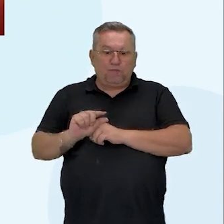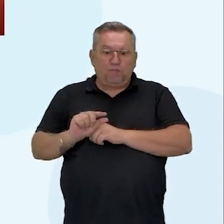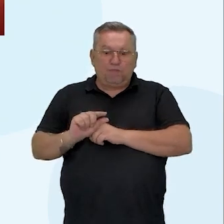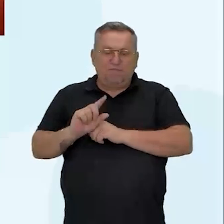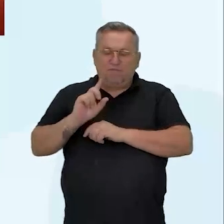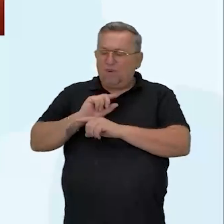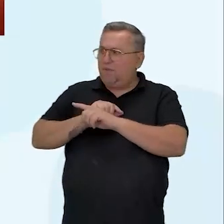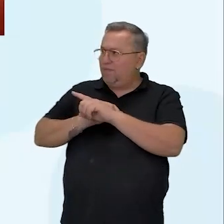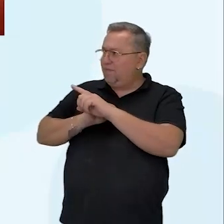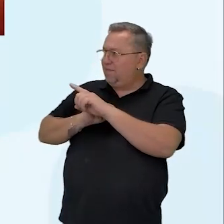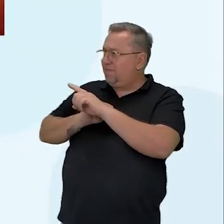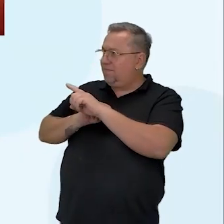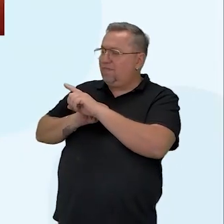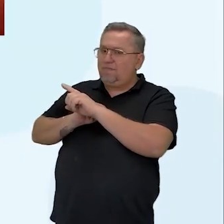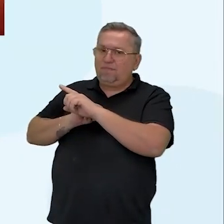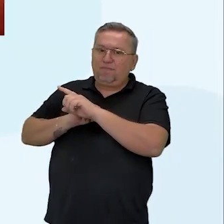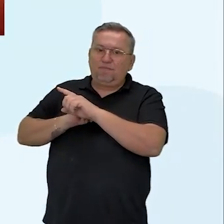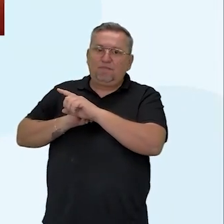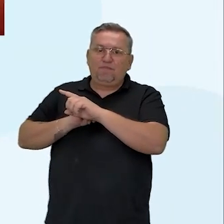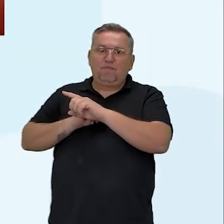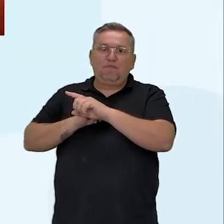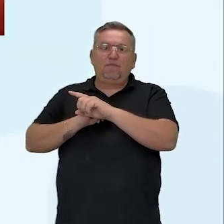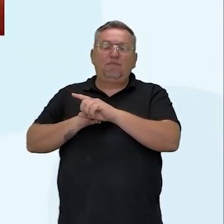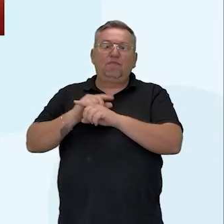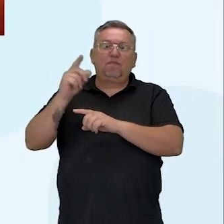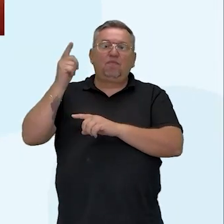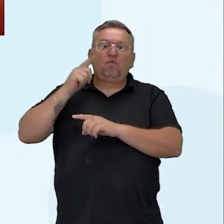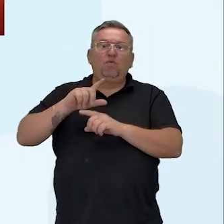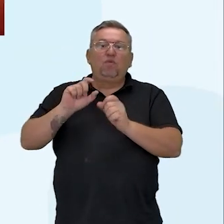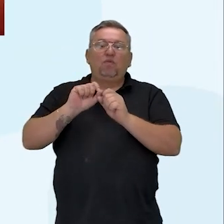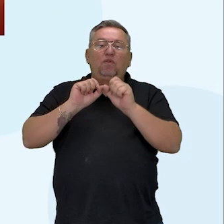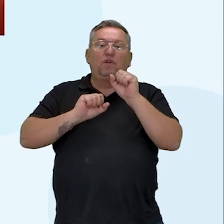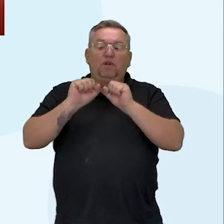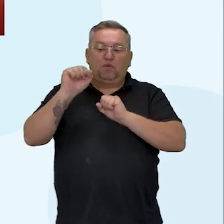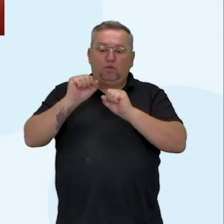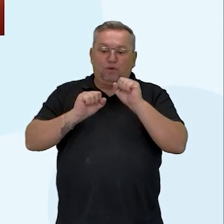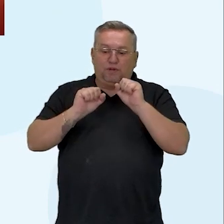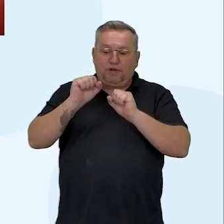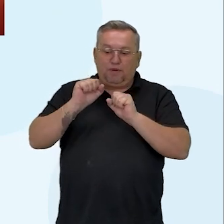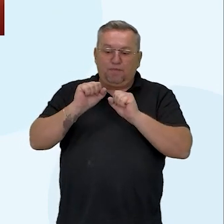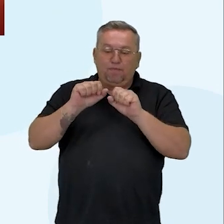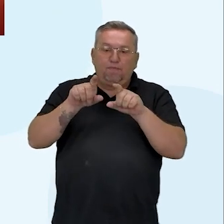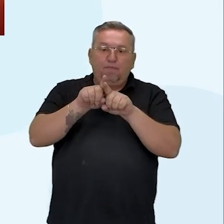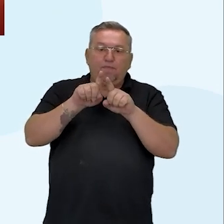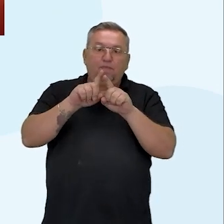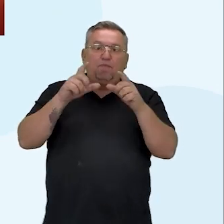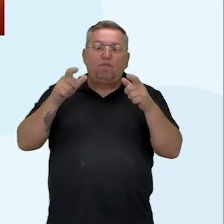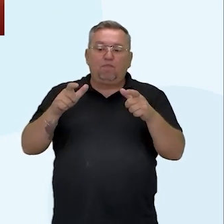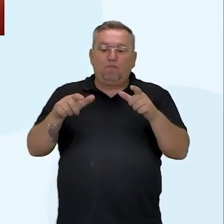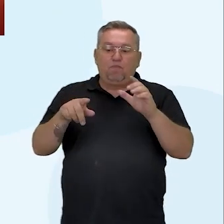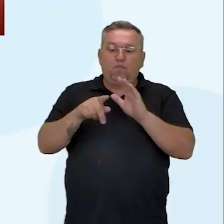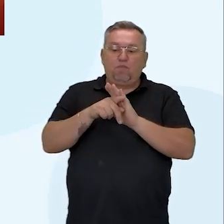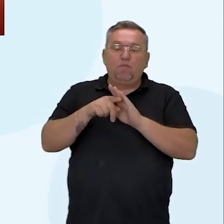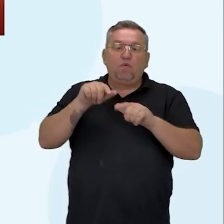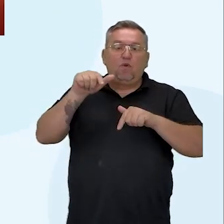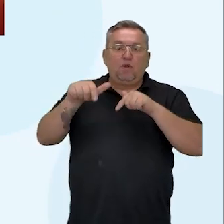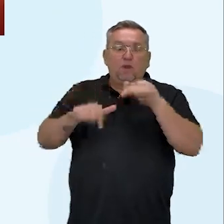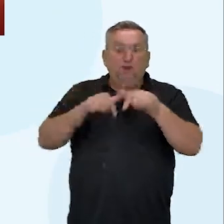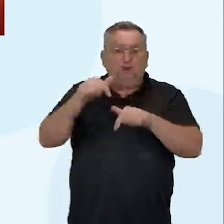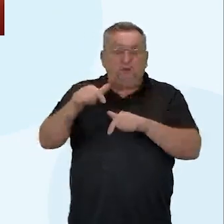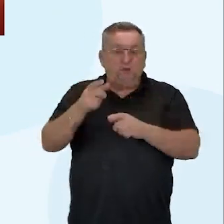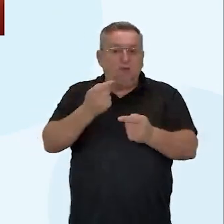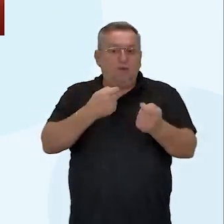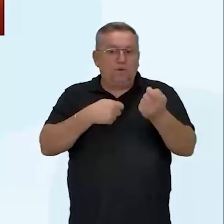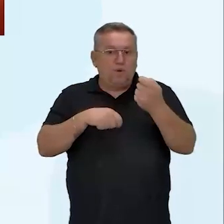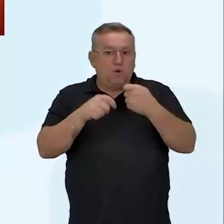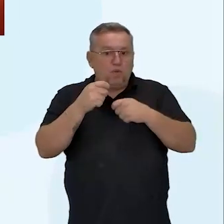enquanto a gente começa a ter uma tendência de crescimento na indústria e no setor de serviços de